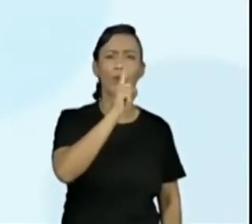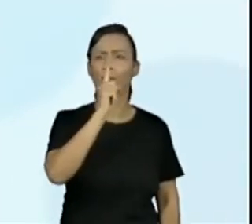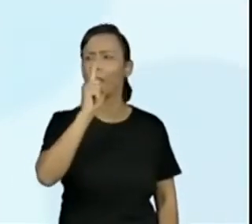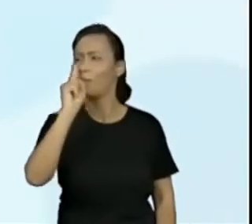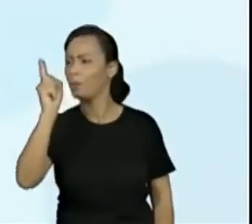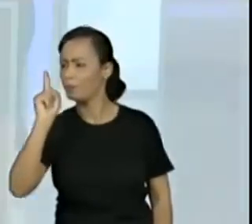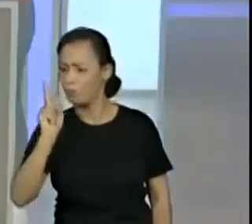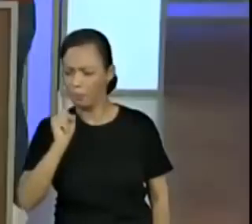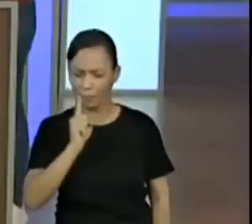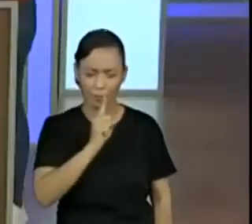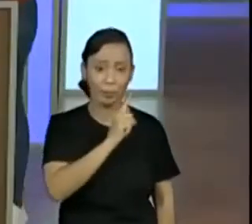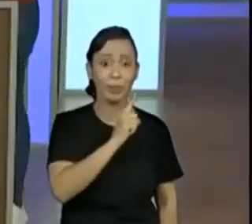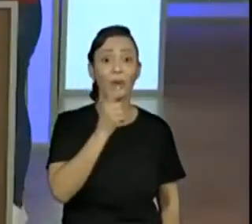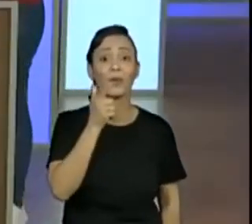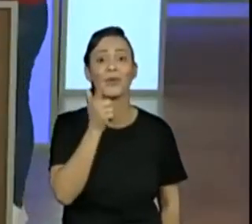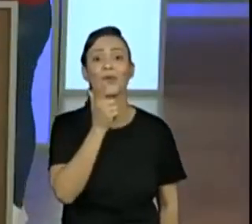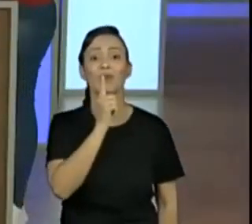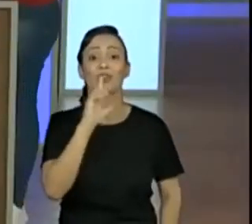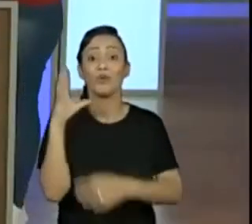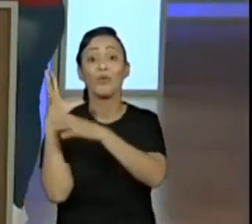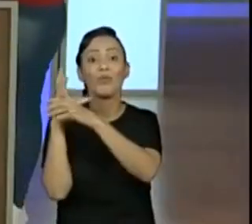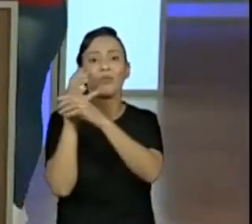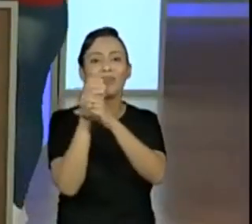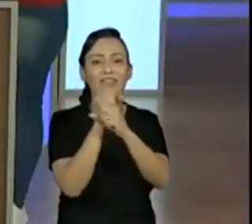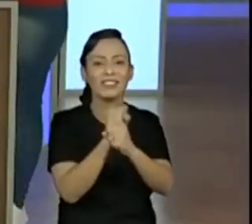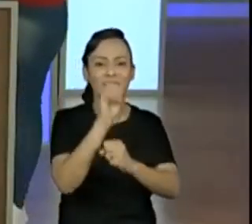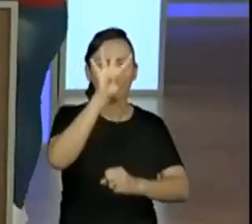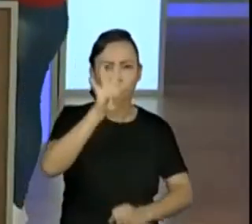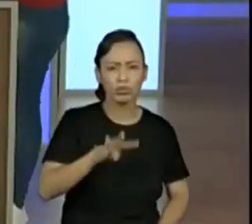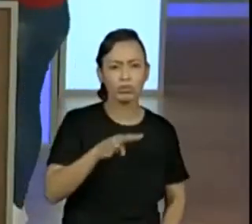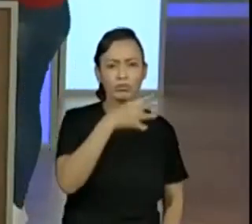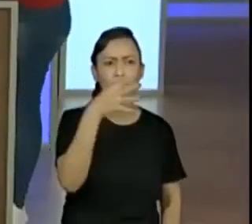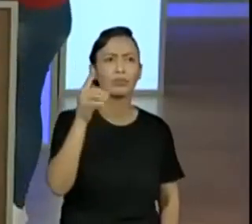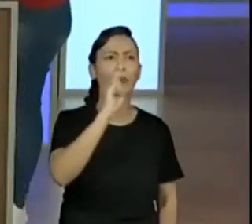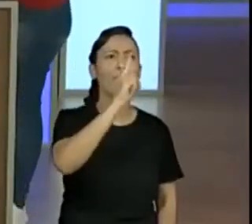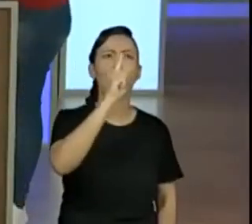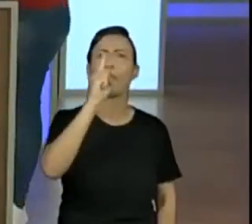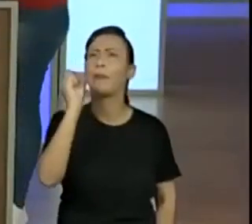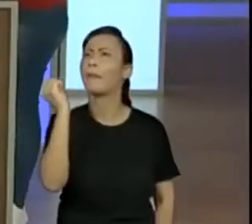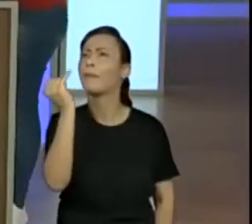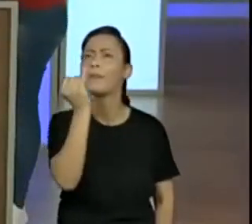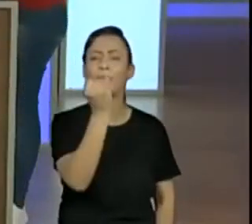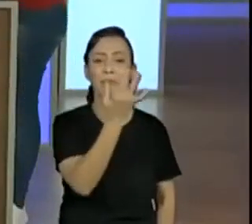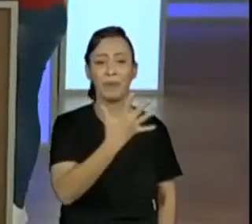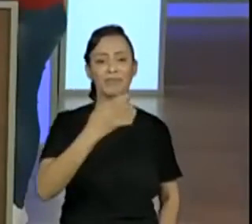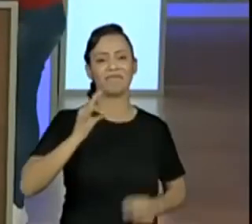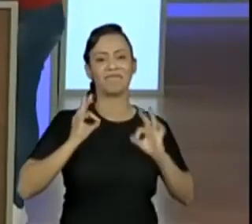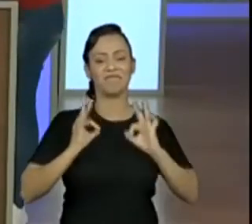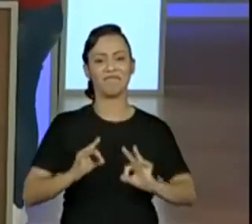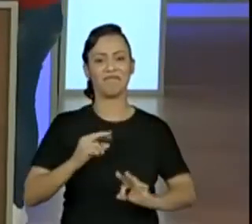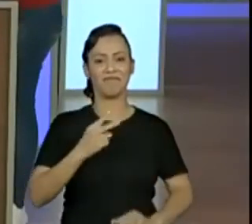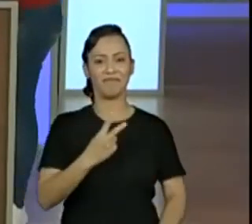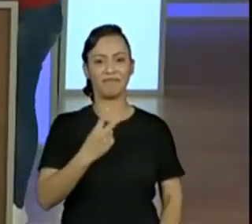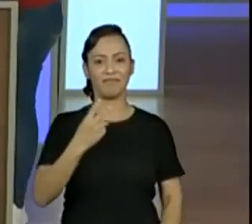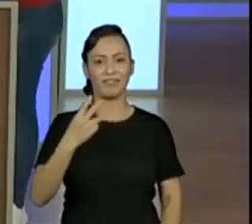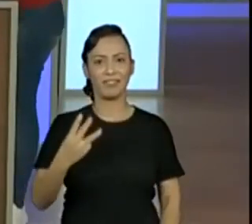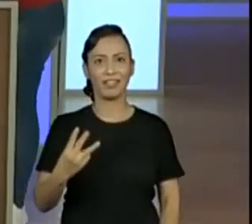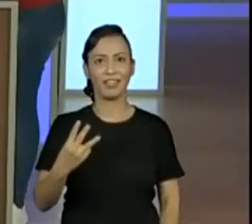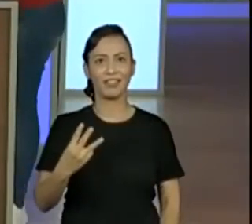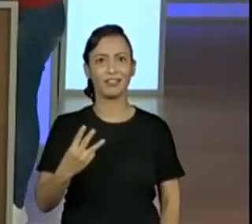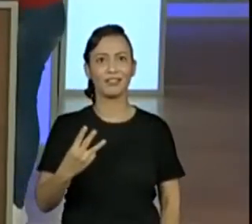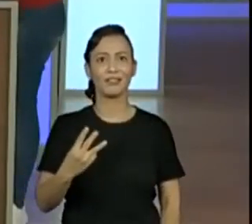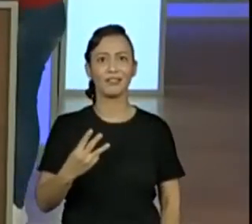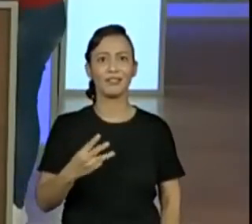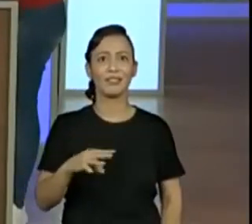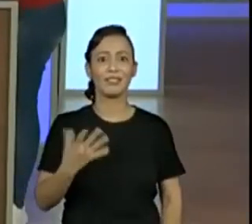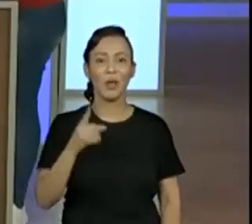Pronto. Mas nas quantidades para chegar no resultado. Naquilo que você tinha guardado. Você voltou e contou tudo de